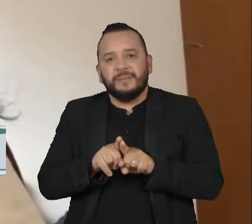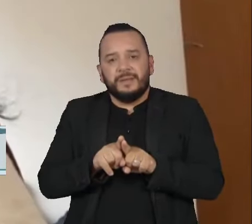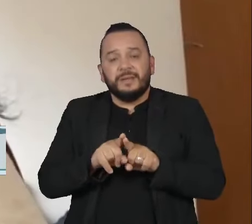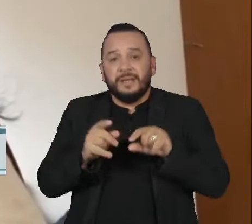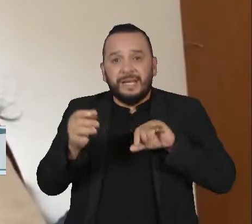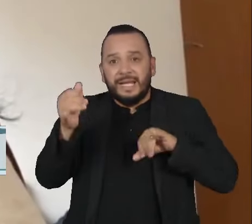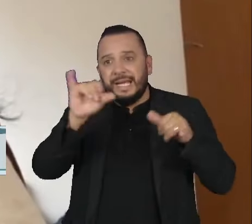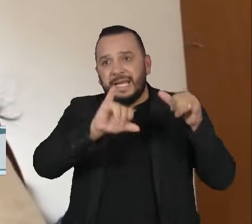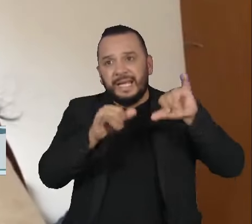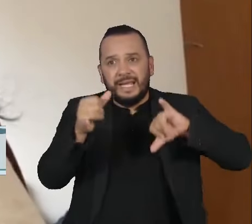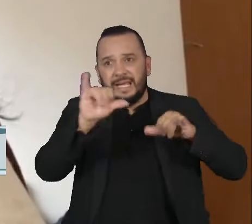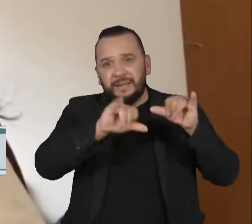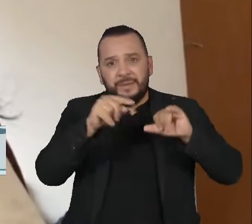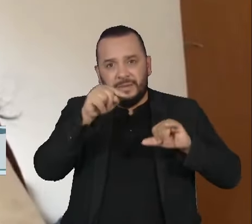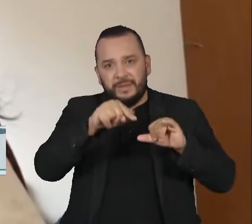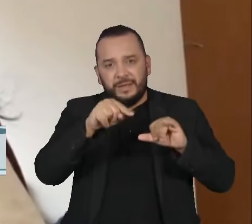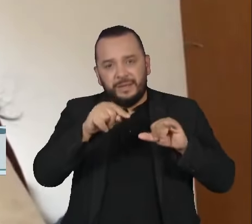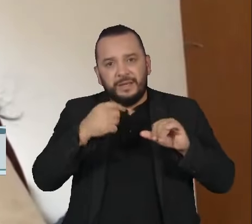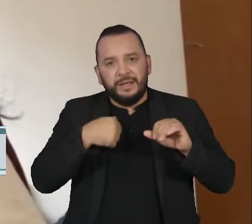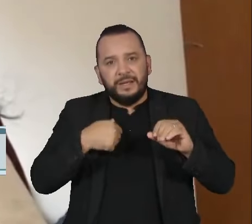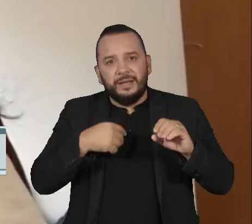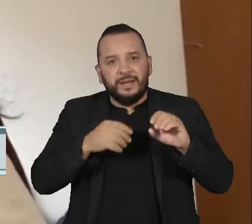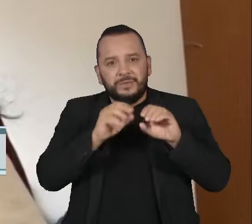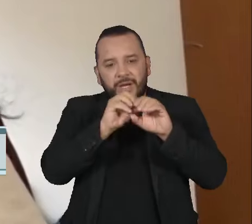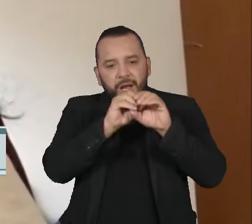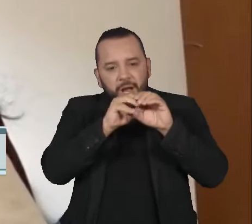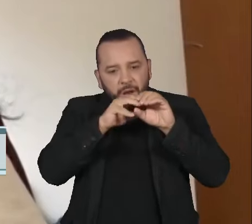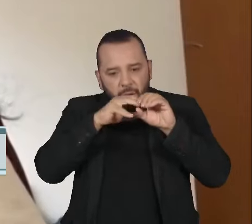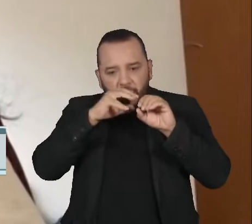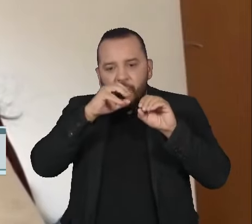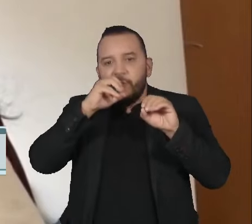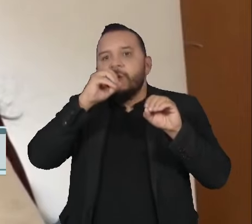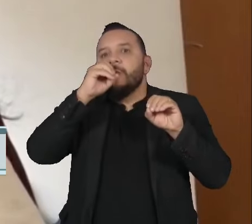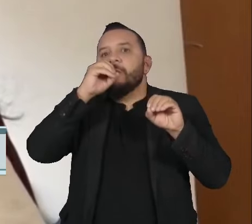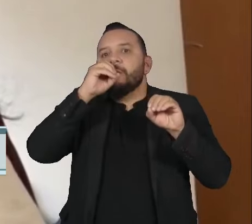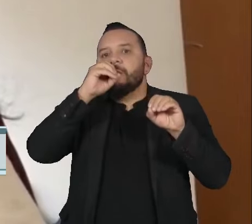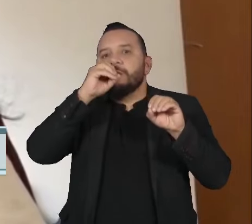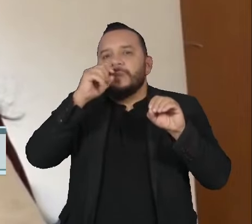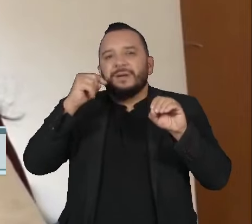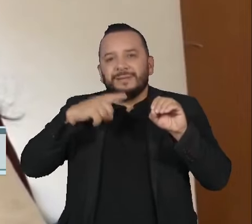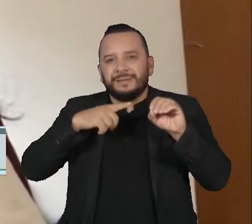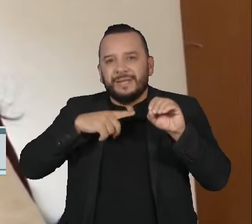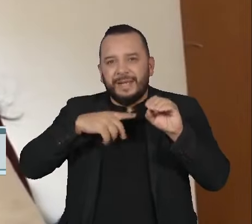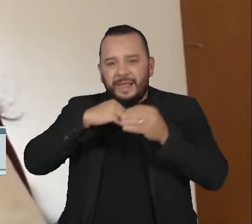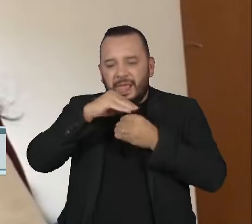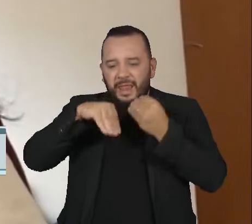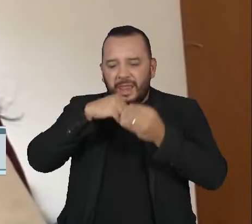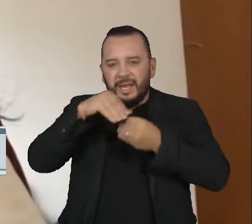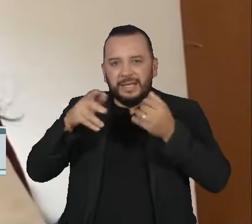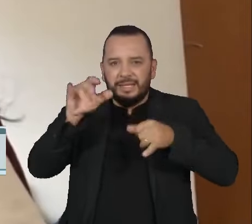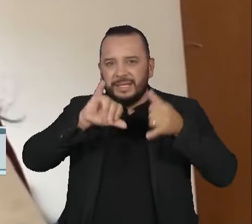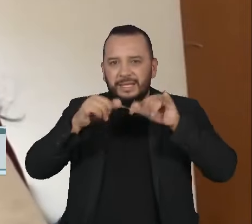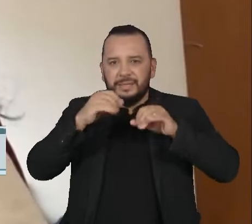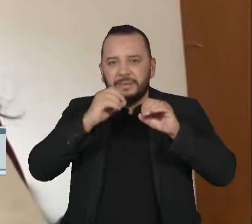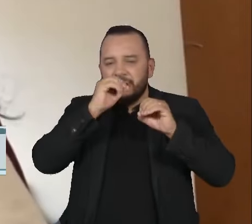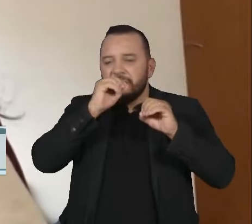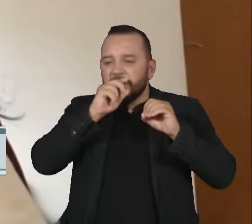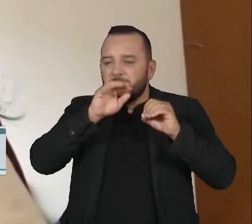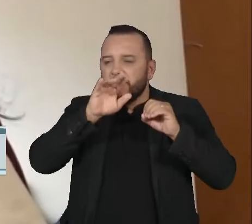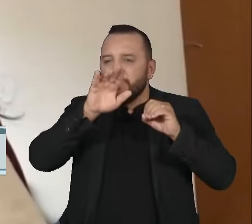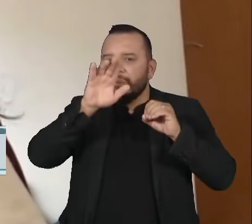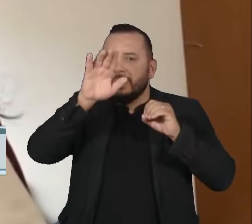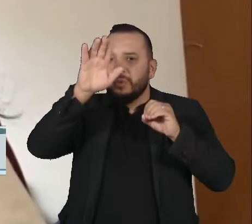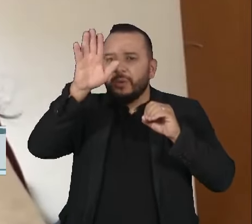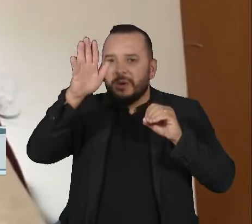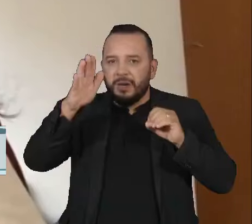surgem quando o vapor é construído, quando o vapor é inalado pelo consumidor, né? Então, ao